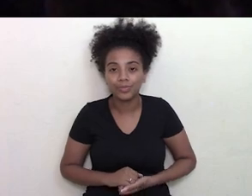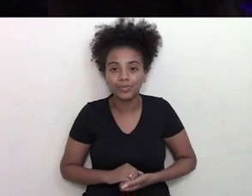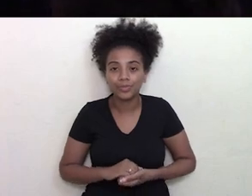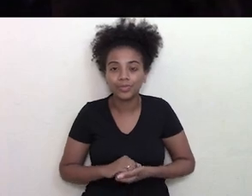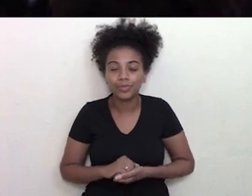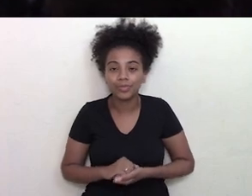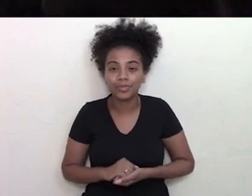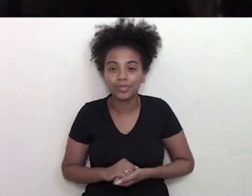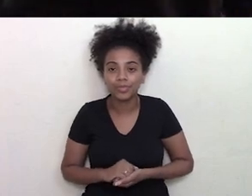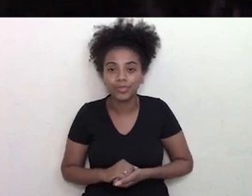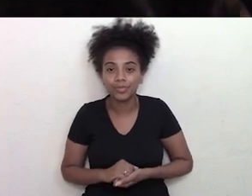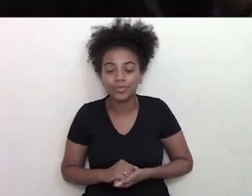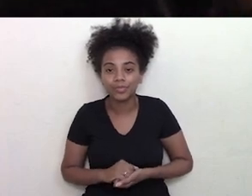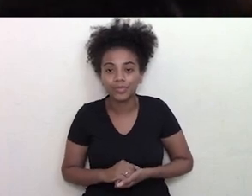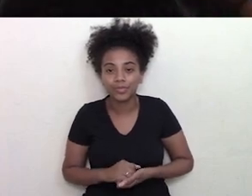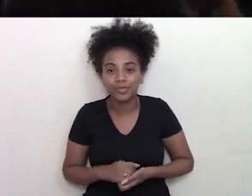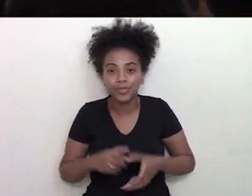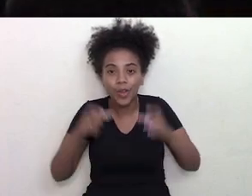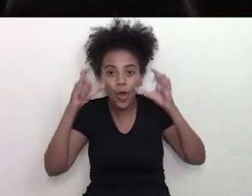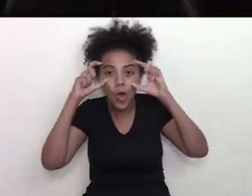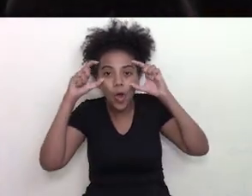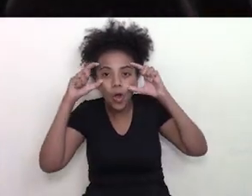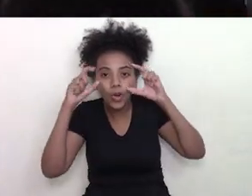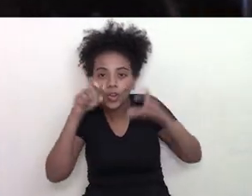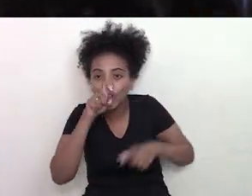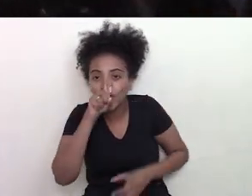Olha o melão da coruja.